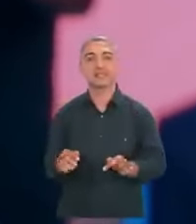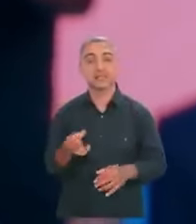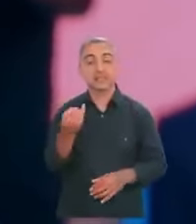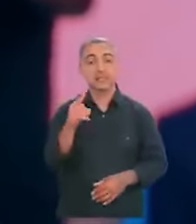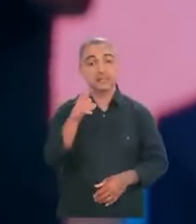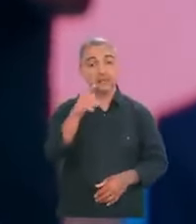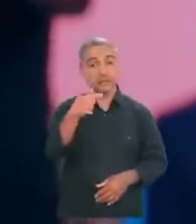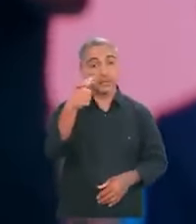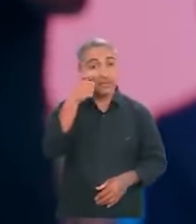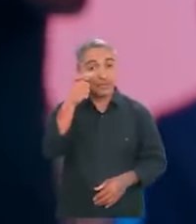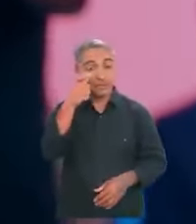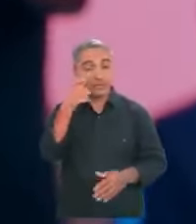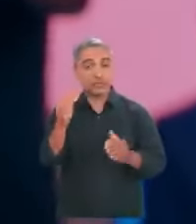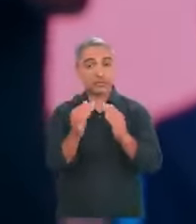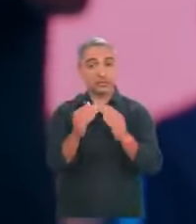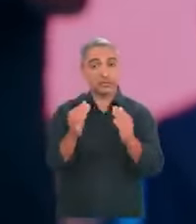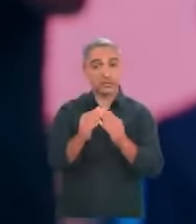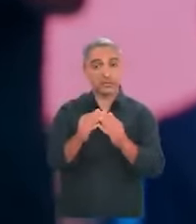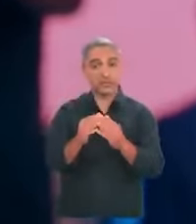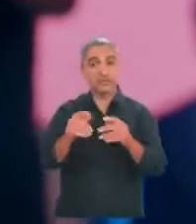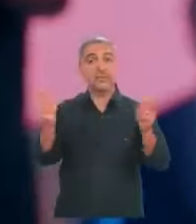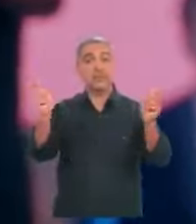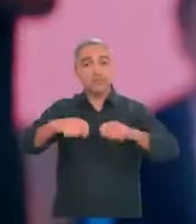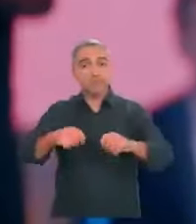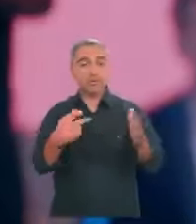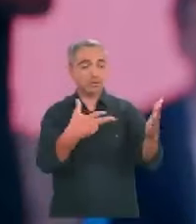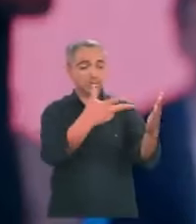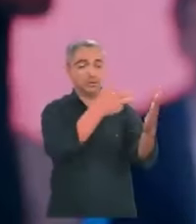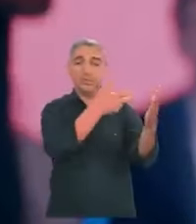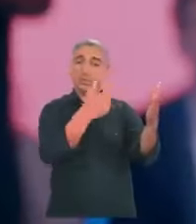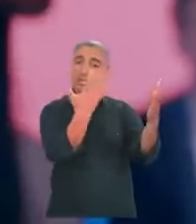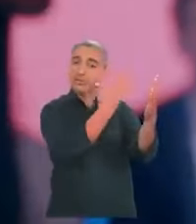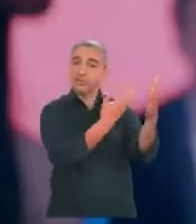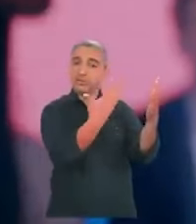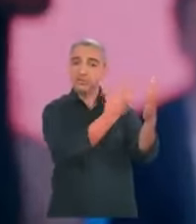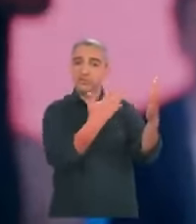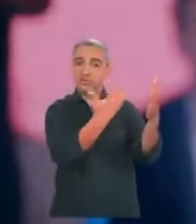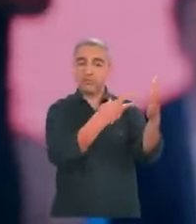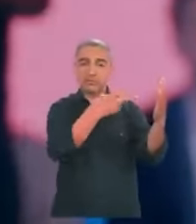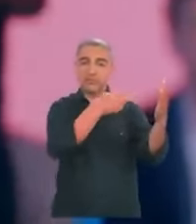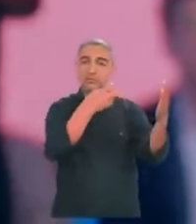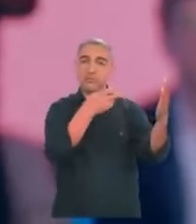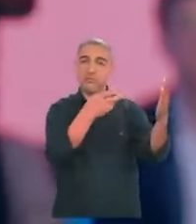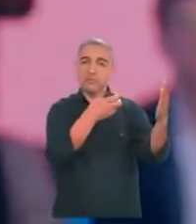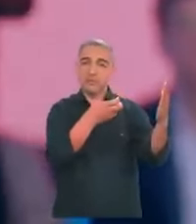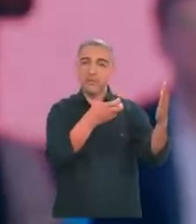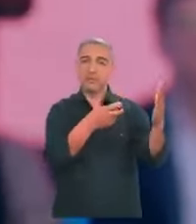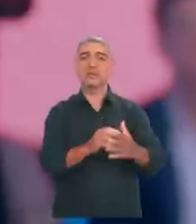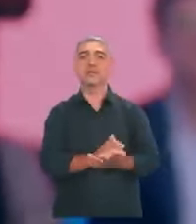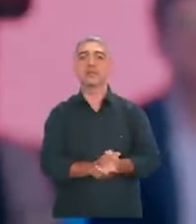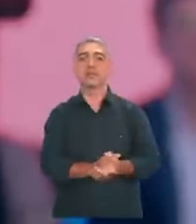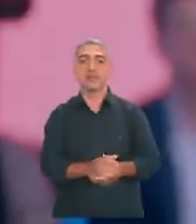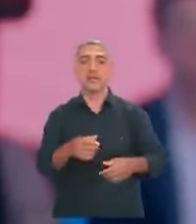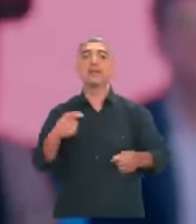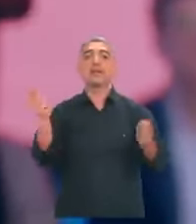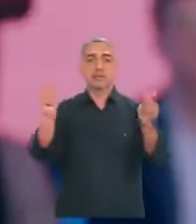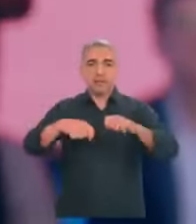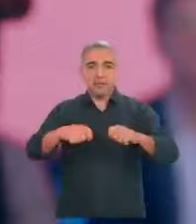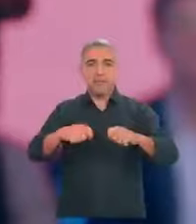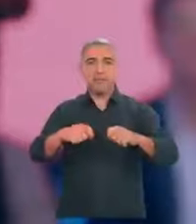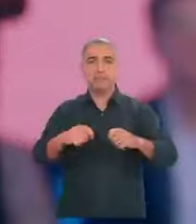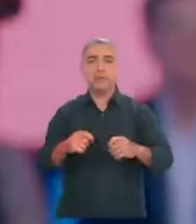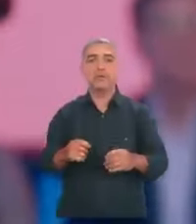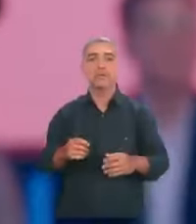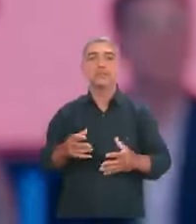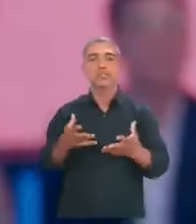Code, um nome que remete aos projetos que eles estão liderando para você se engajar de alguma forma. Então, aqui a gente não está